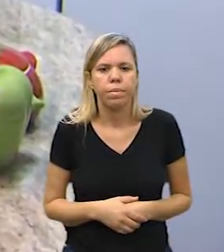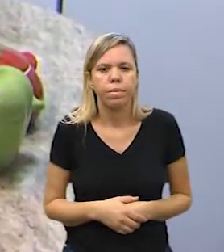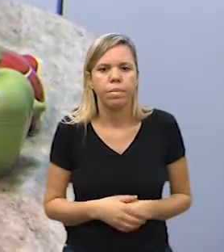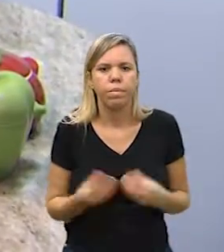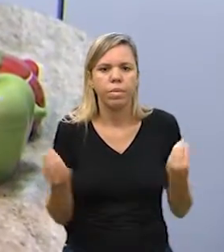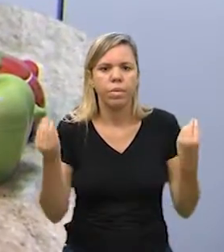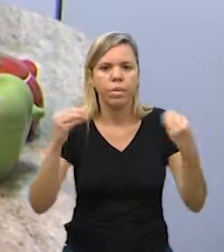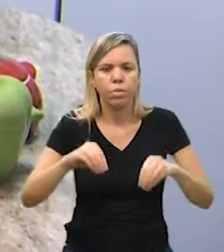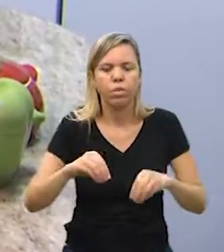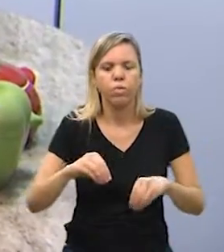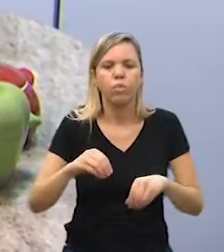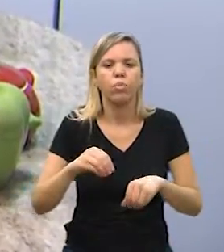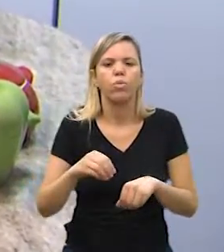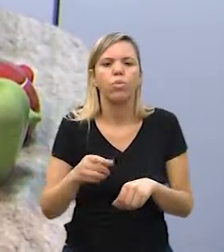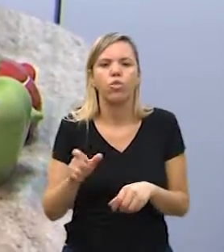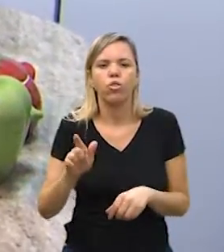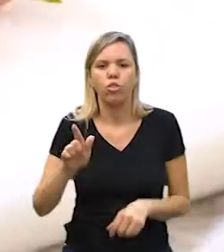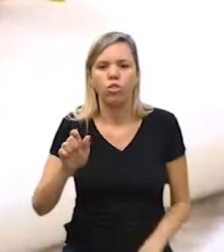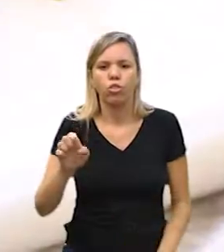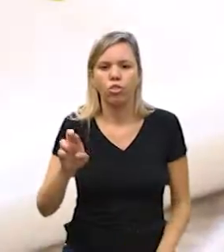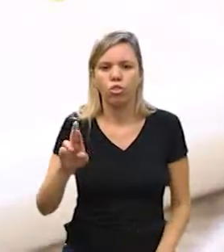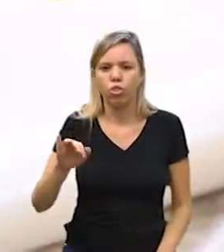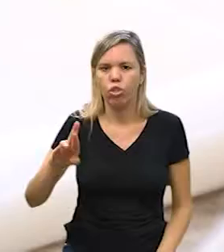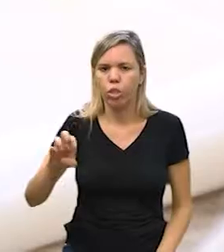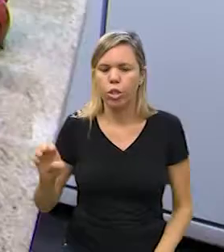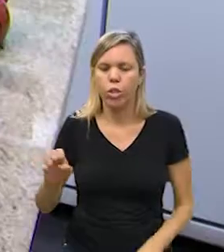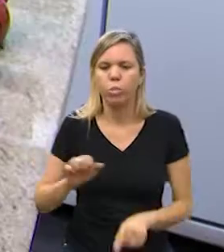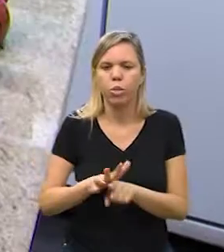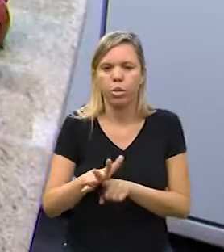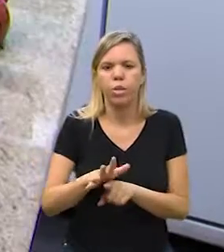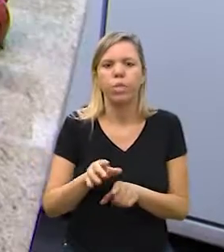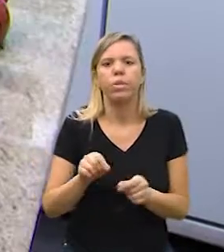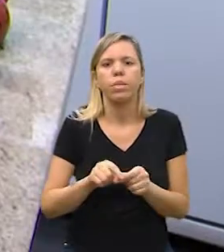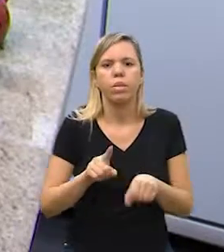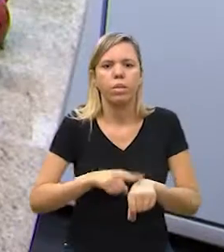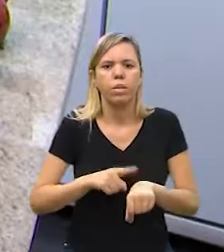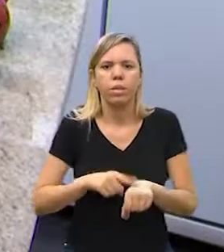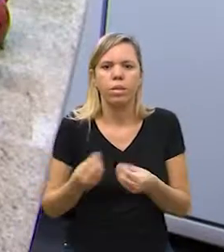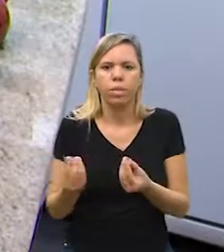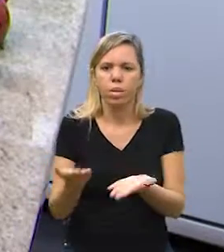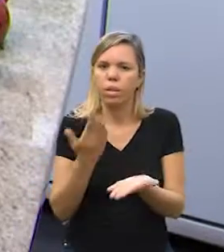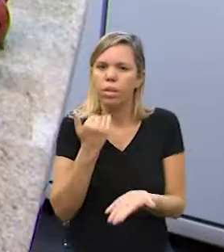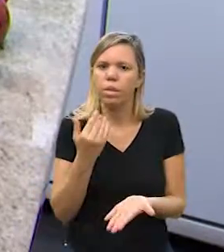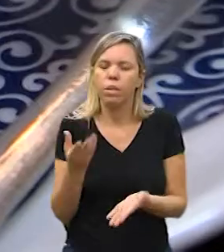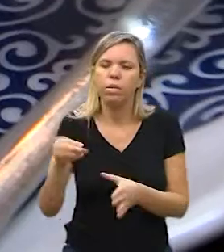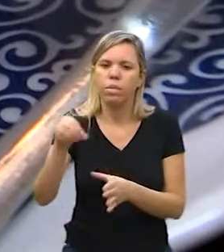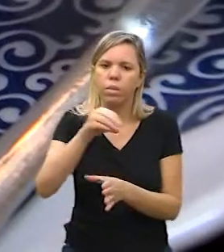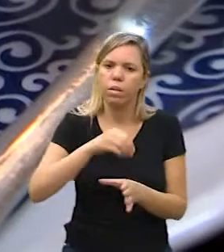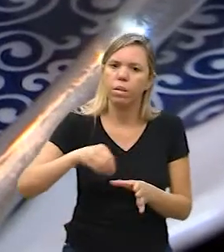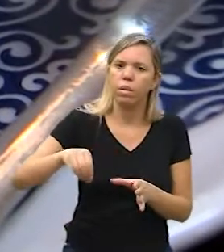Aí você vai colocar o gengibre, a salsinha e, por último, na hora de servir,